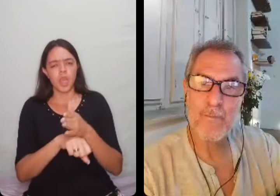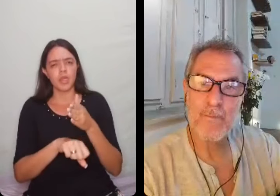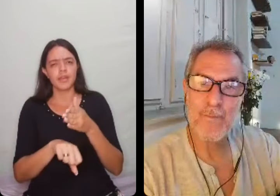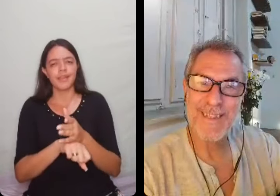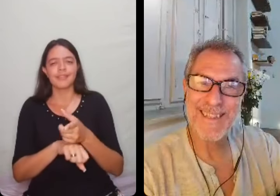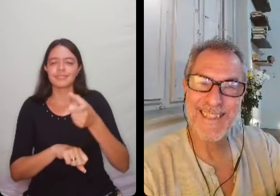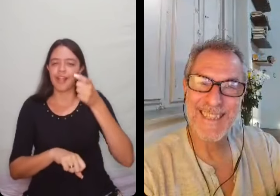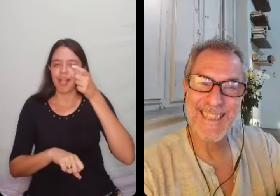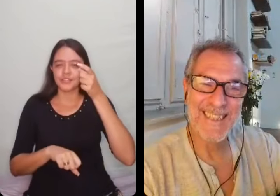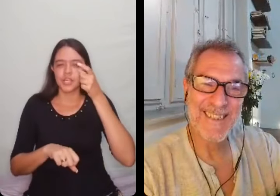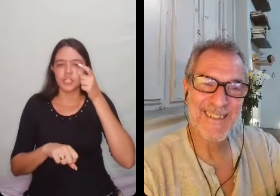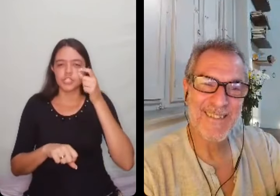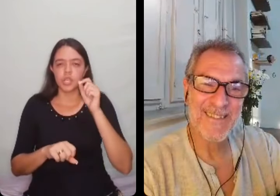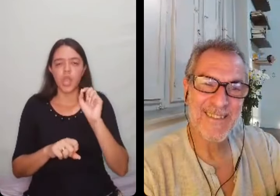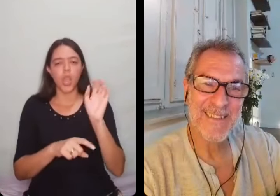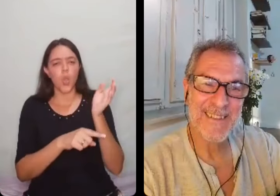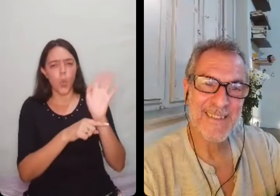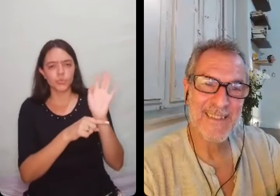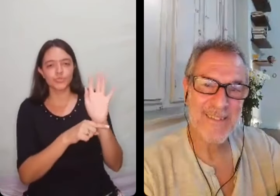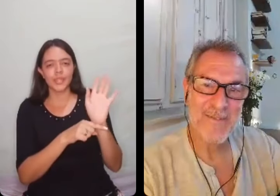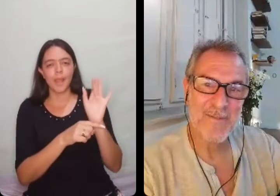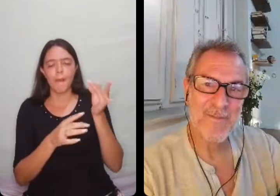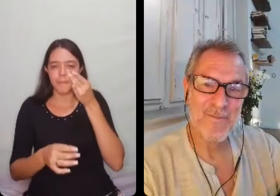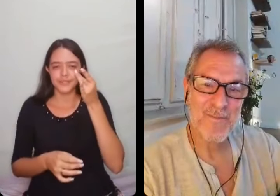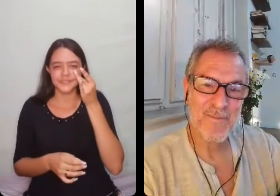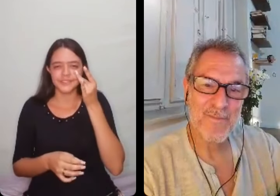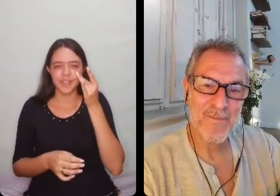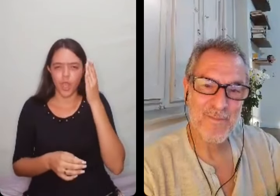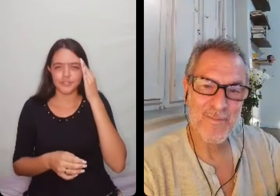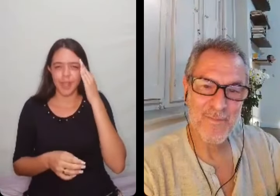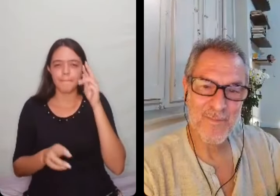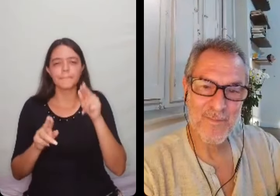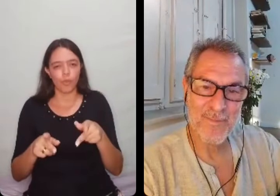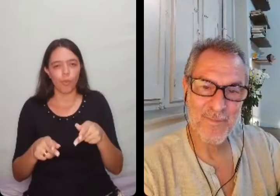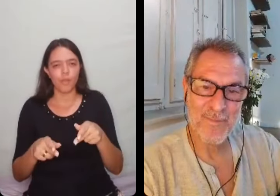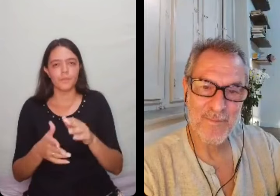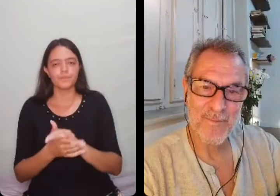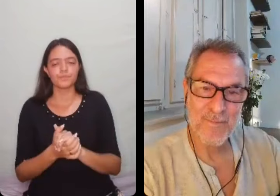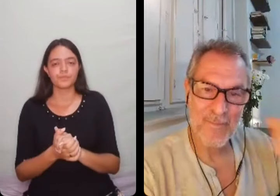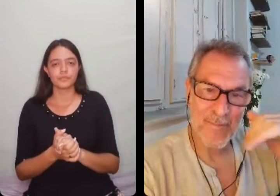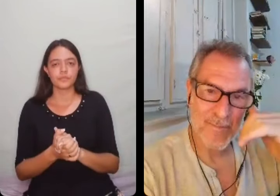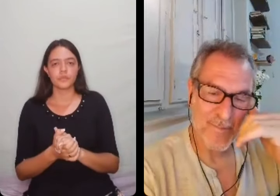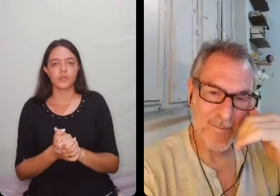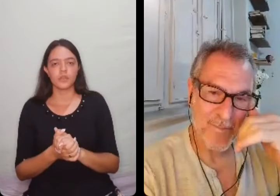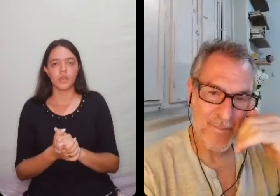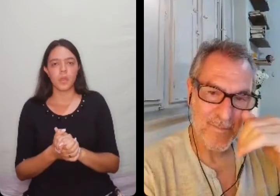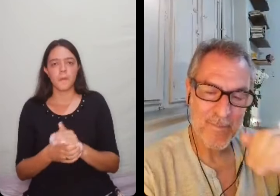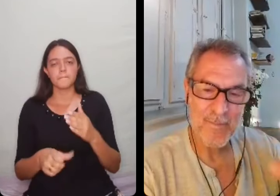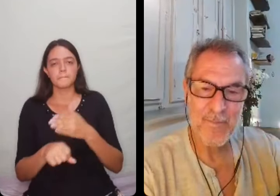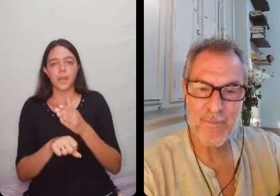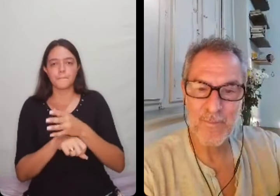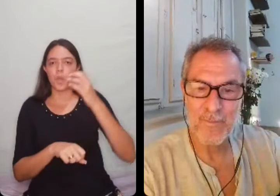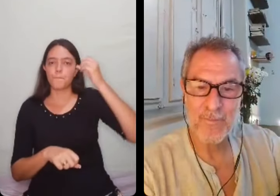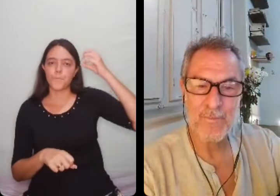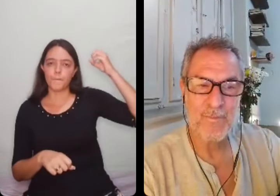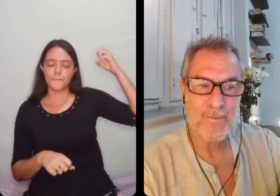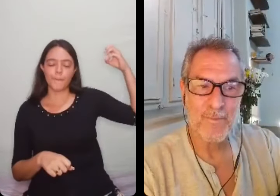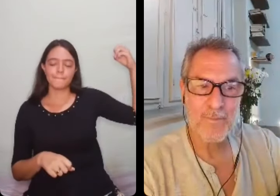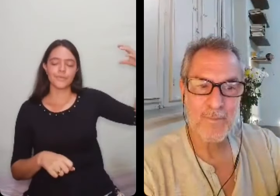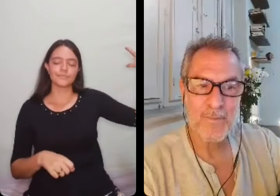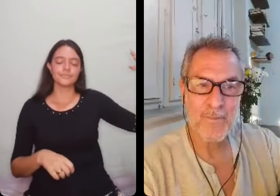blackout. E aí vai entrando nessa viagem aí, nessa brincadeira, como diz Norberto, pra que